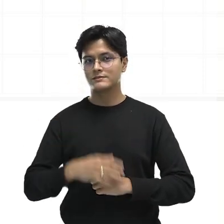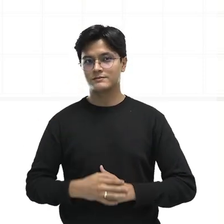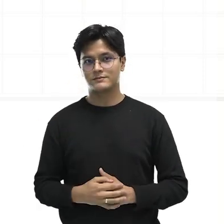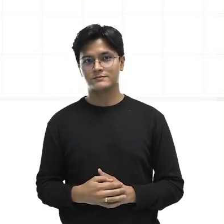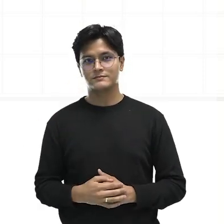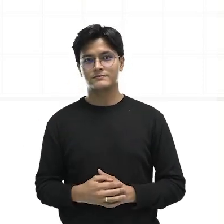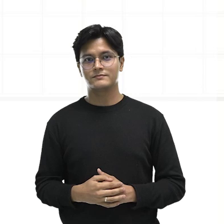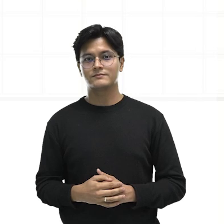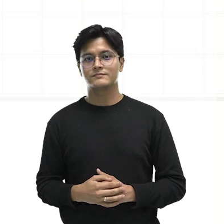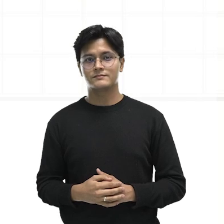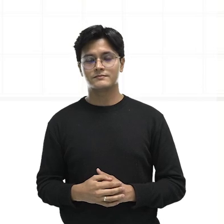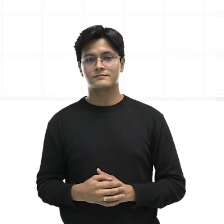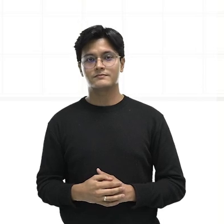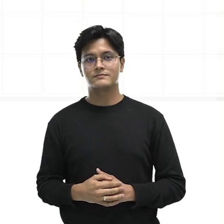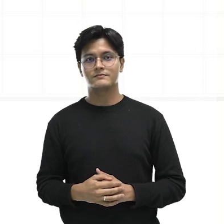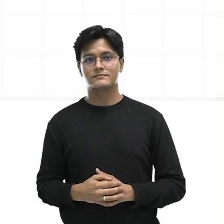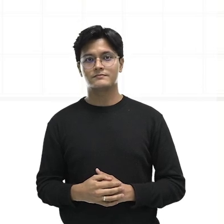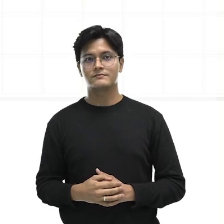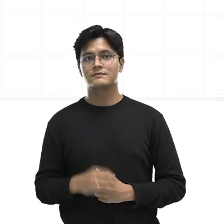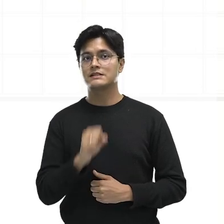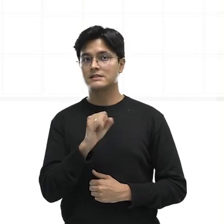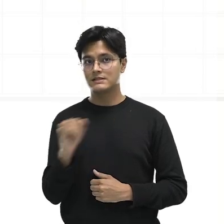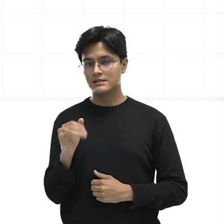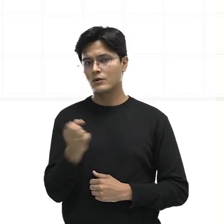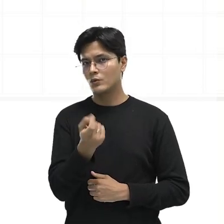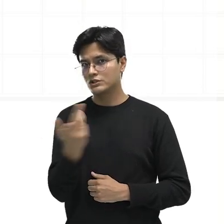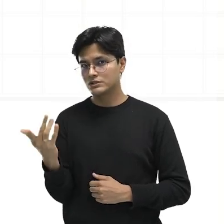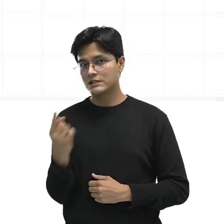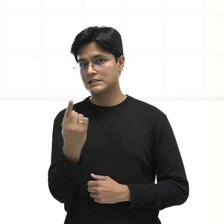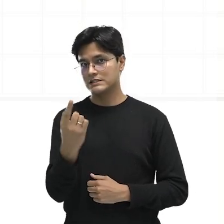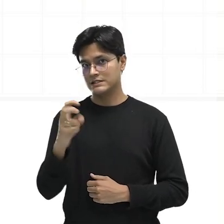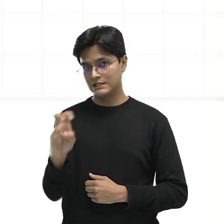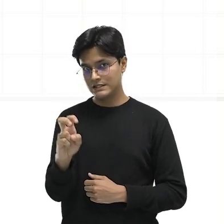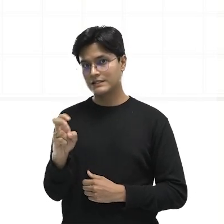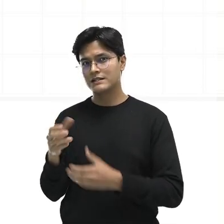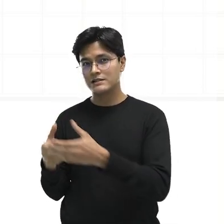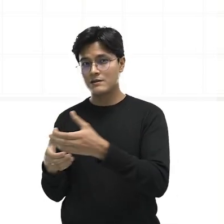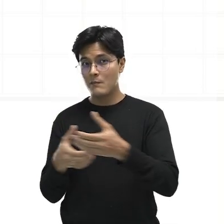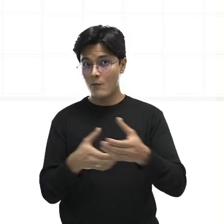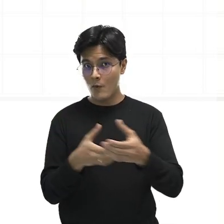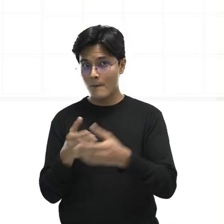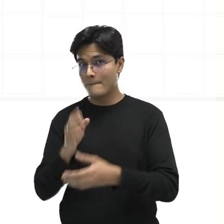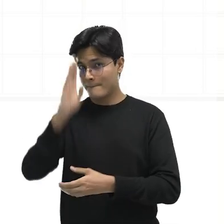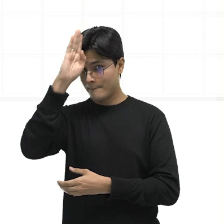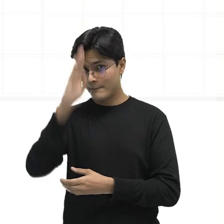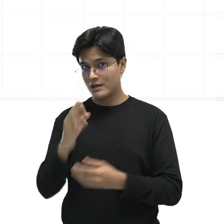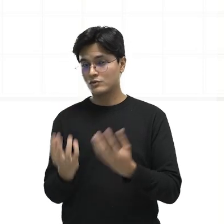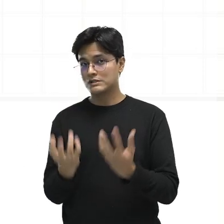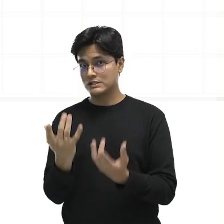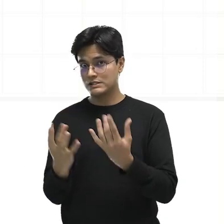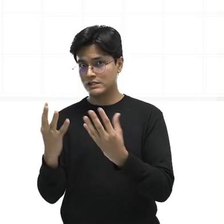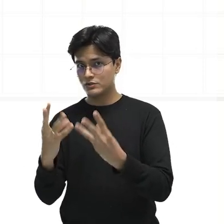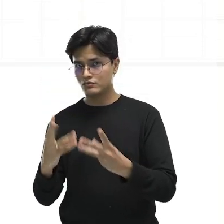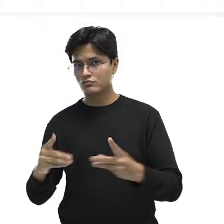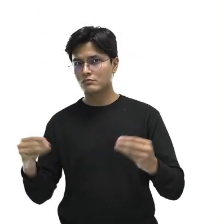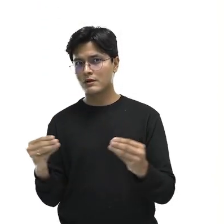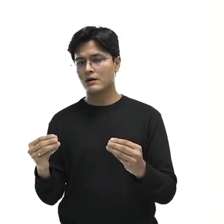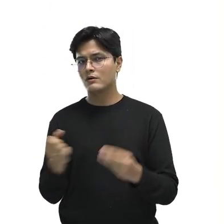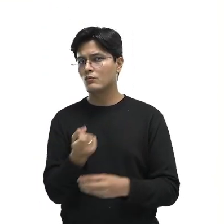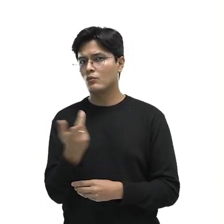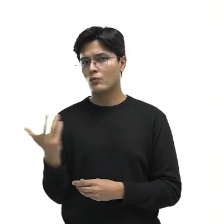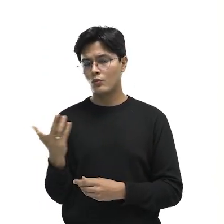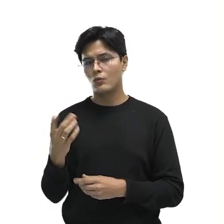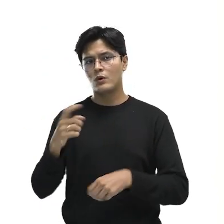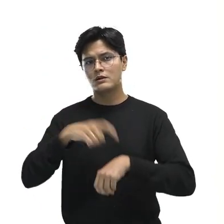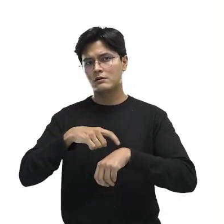horas levariam 15 bombeiros para apagar o mesmo incêndio? Beleza. Olha só, eu aumentei a